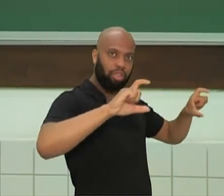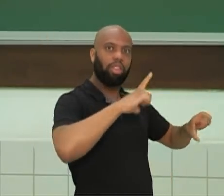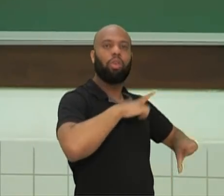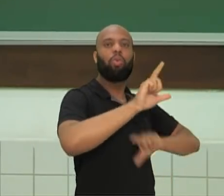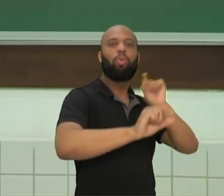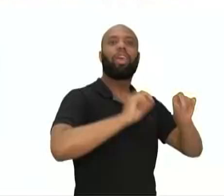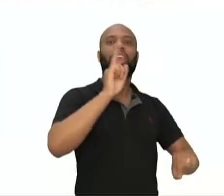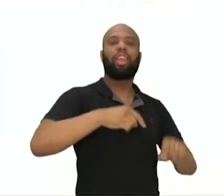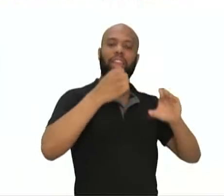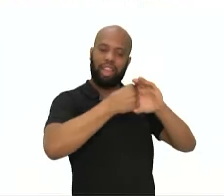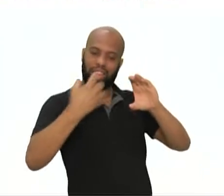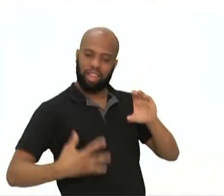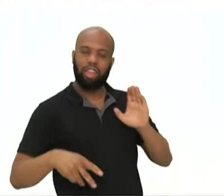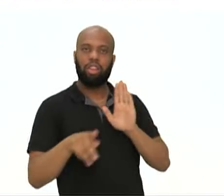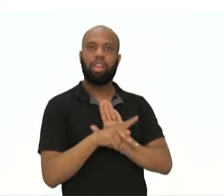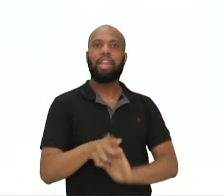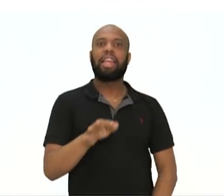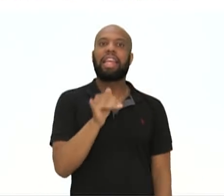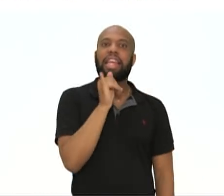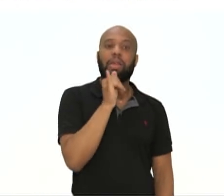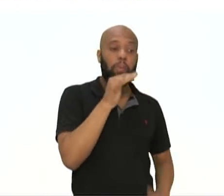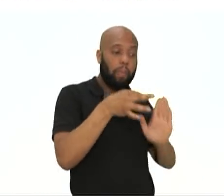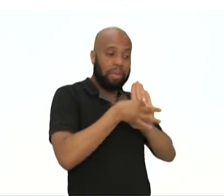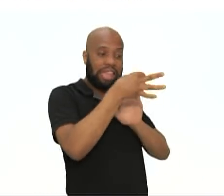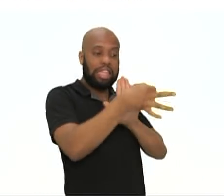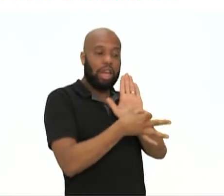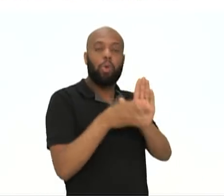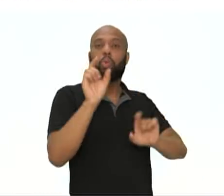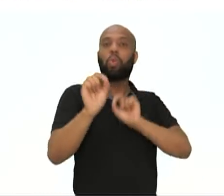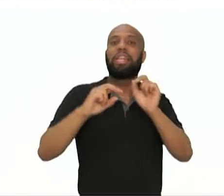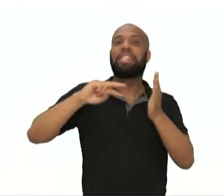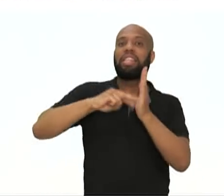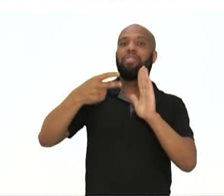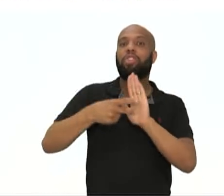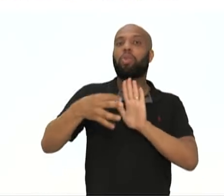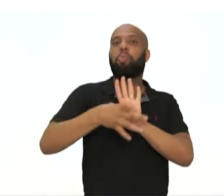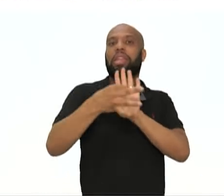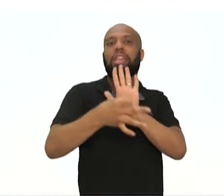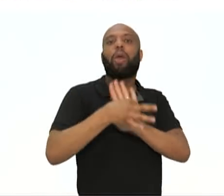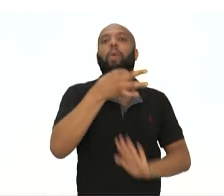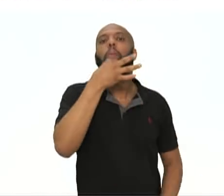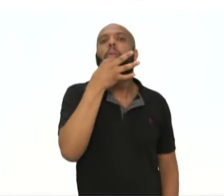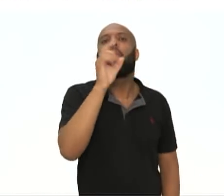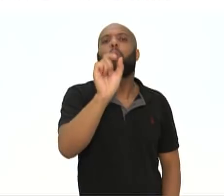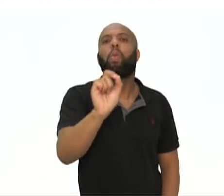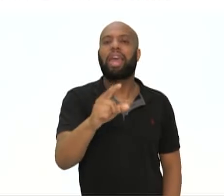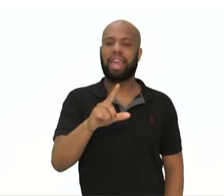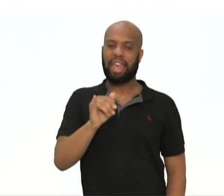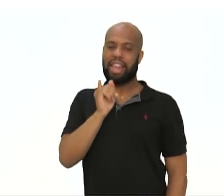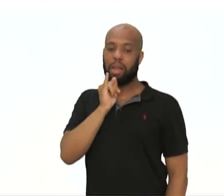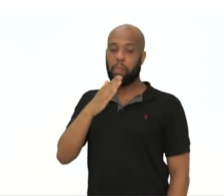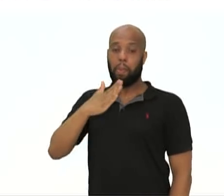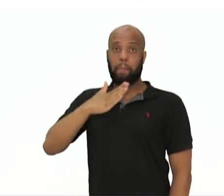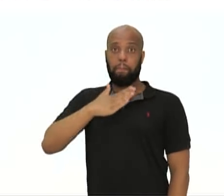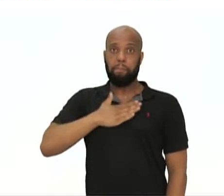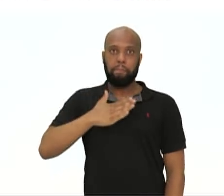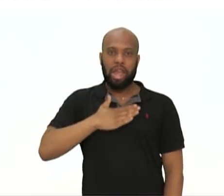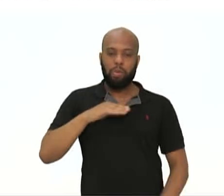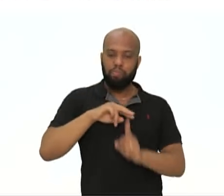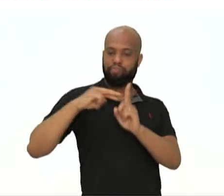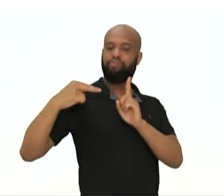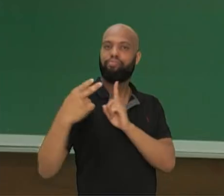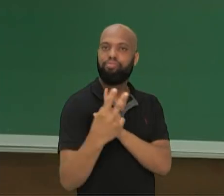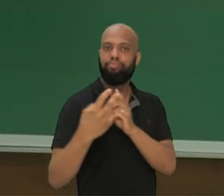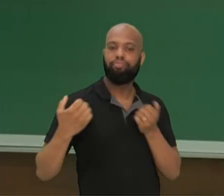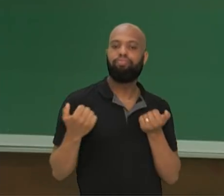aqui a característica de opinião. O que é opinião? Opinião é quando eu posso colocar